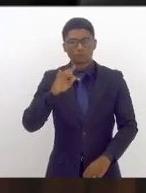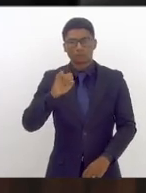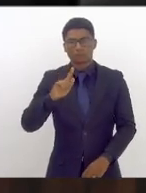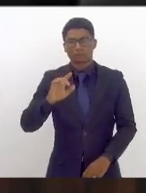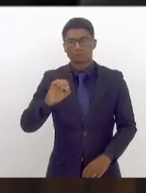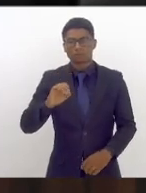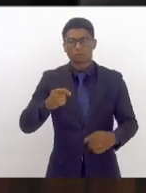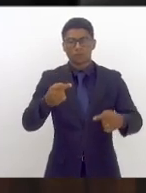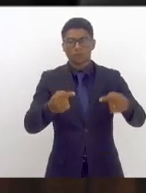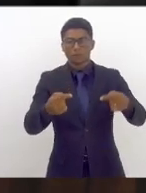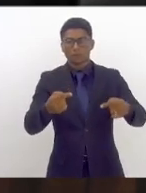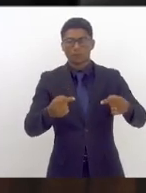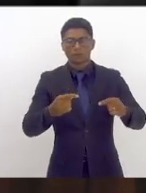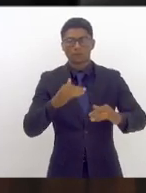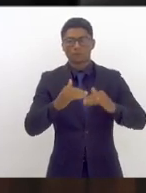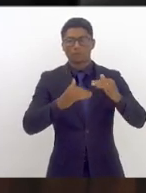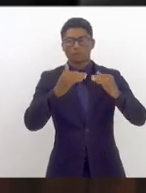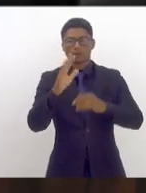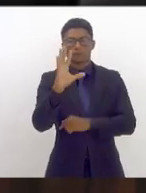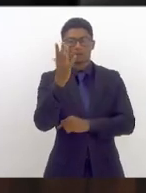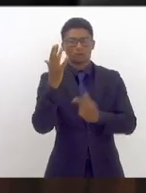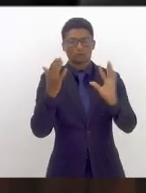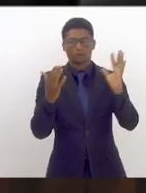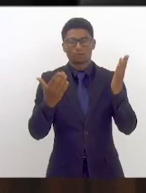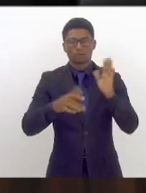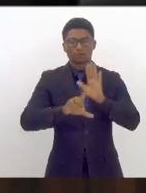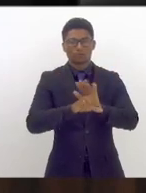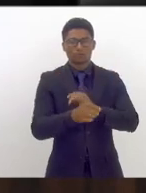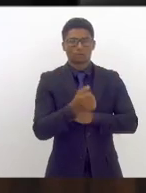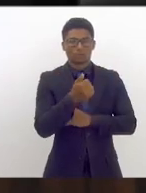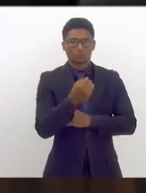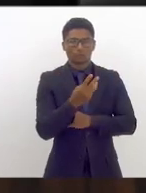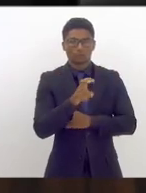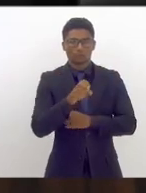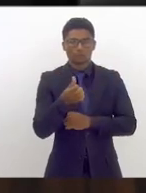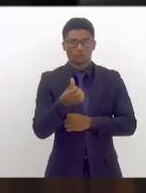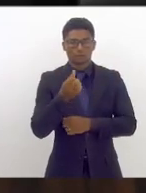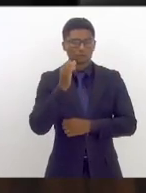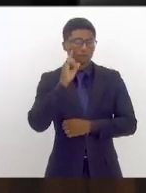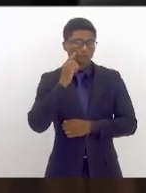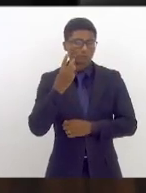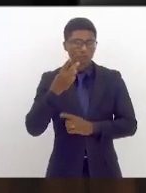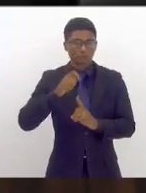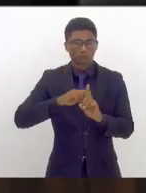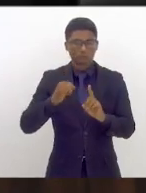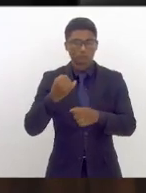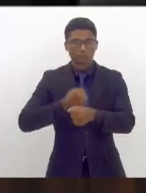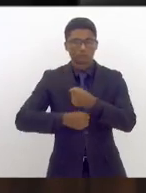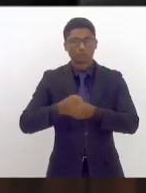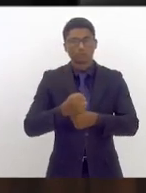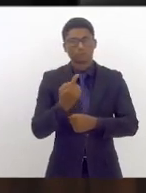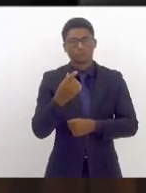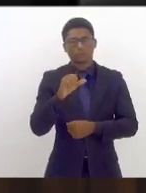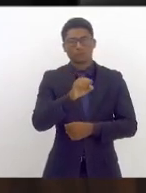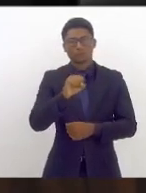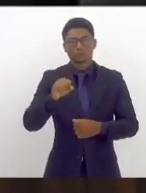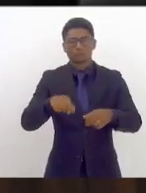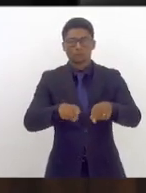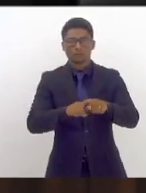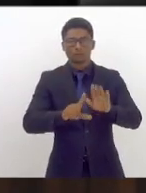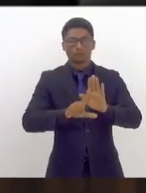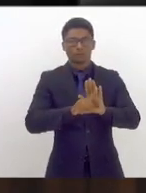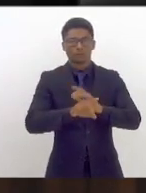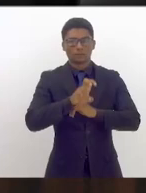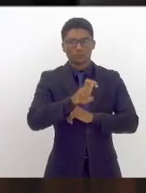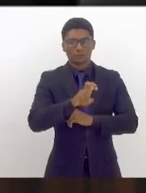que institui a política estadual desenvolvimento Florestal Altera a lei 1356 de 3 de janeiro de 88 e a lei 5.67